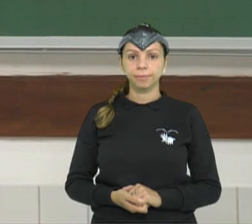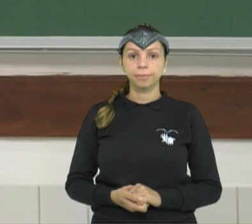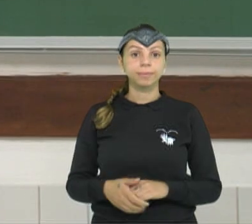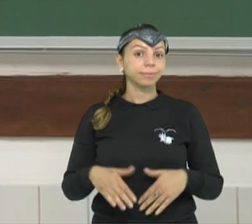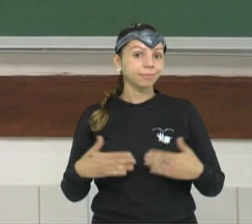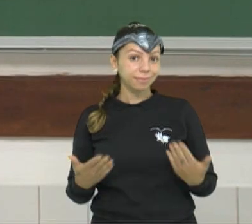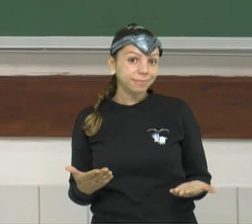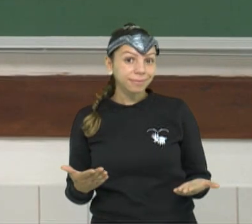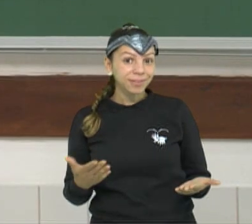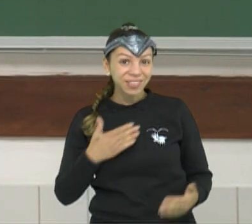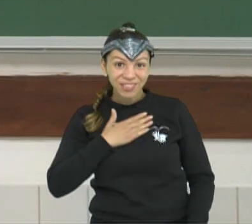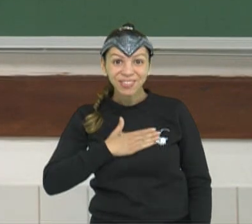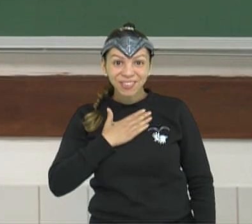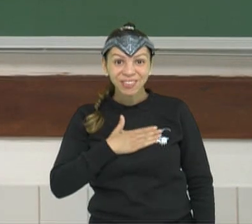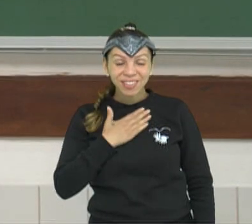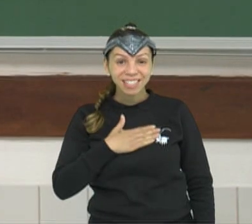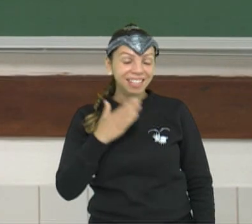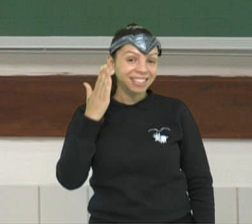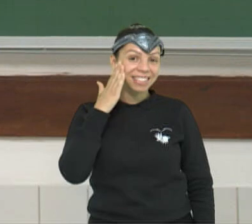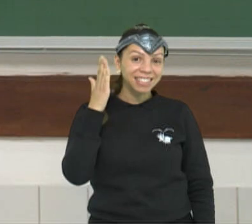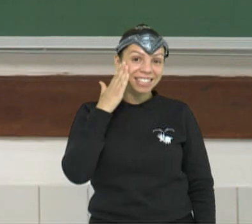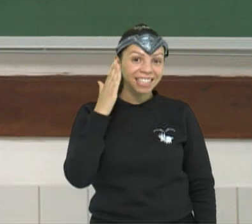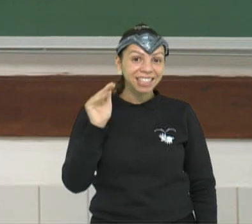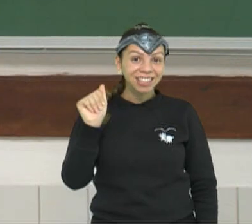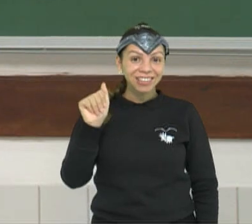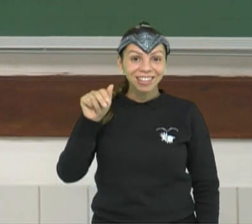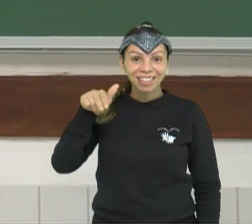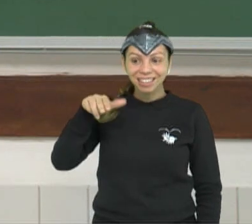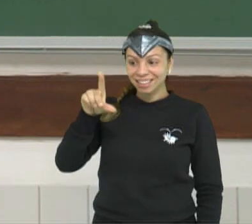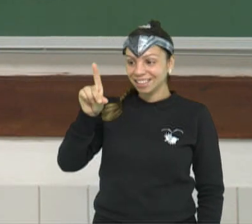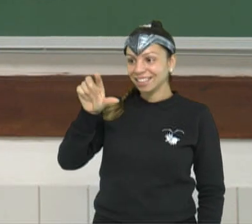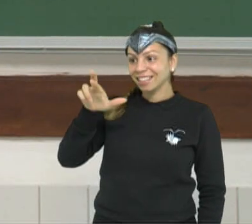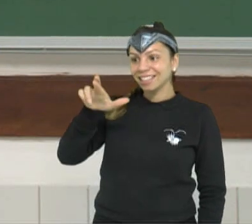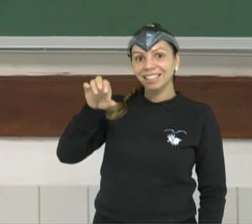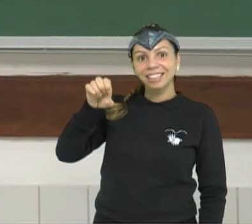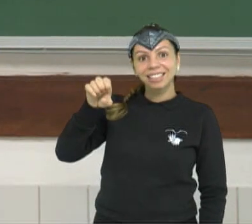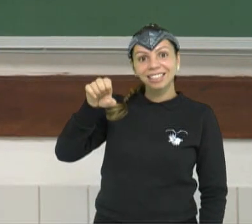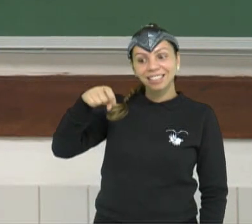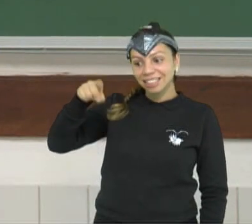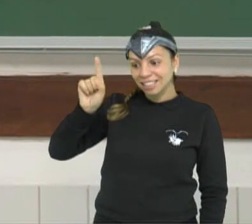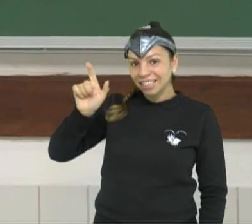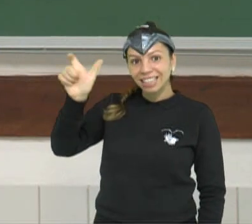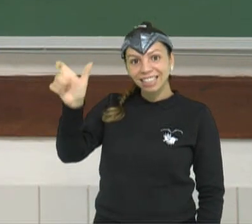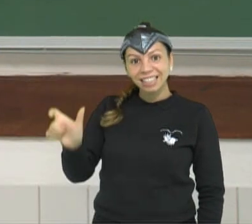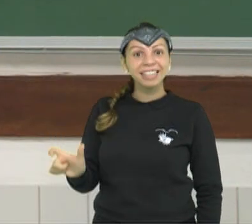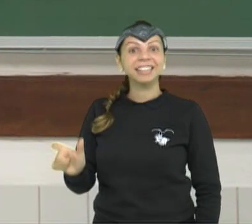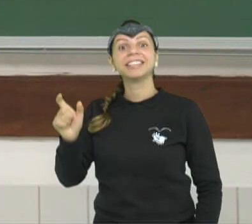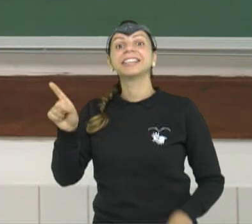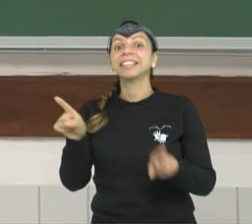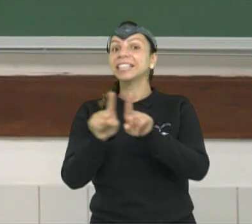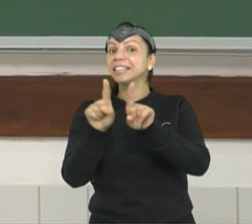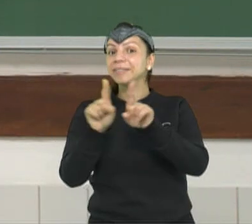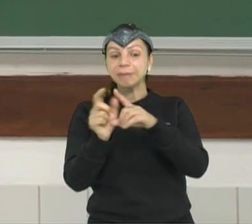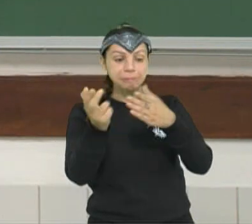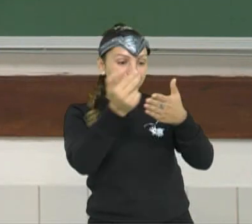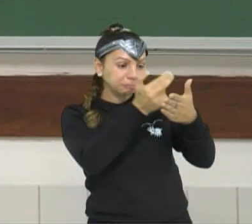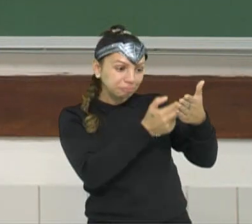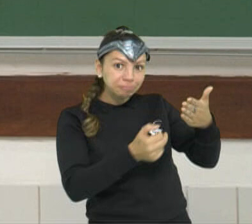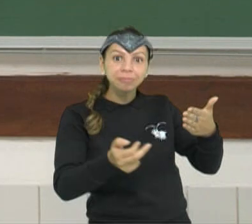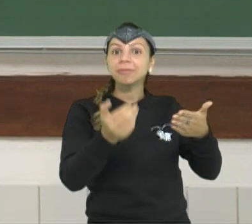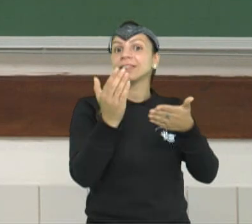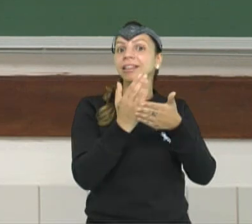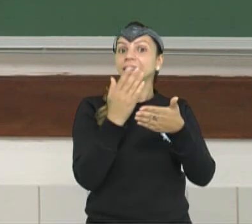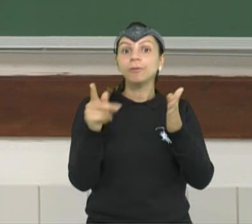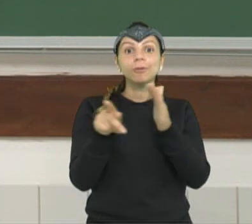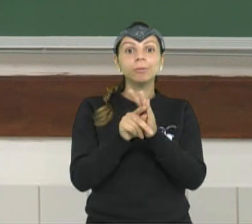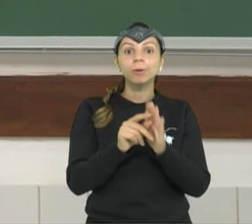E aí, vocês gostaram de saber que o André, ele faz também livros em língua inglesa? Vocês